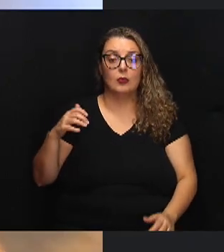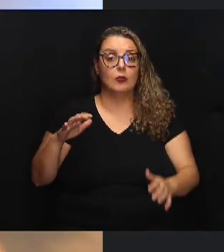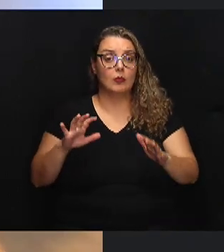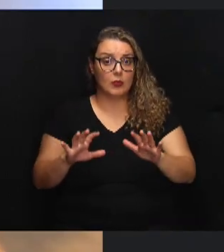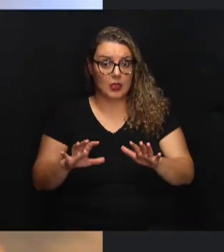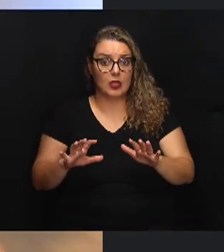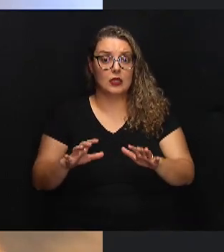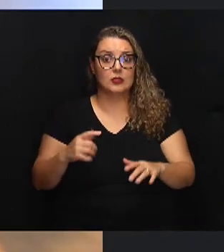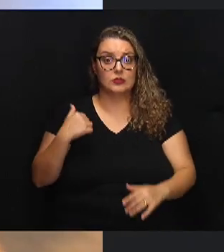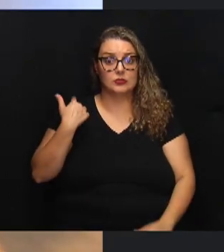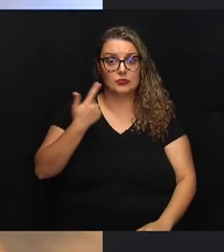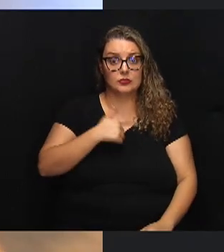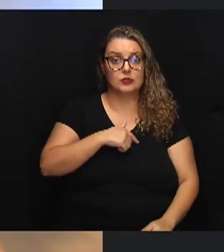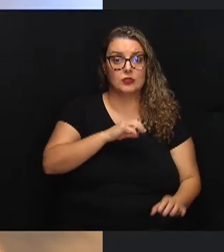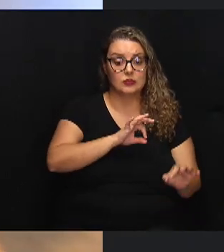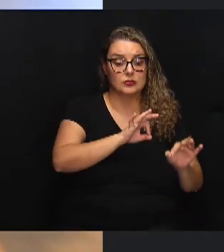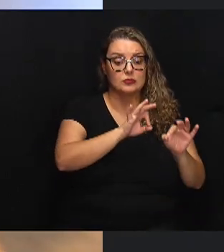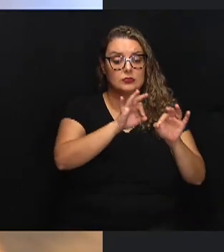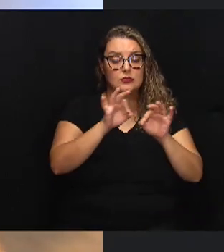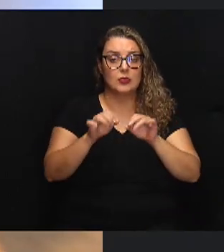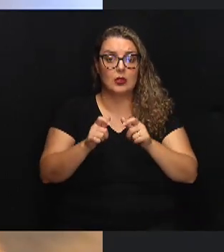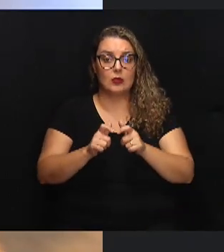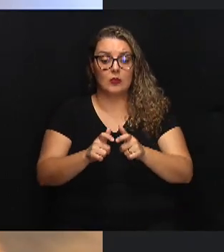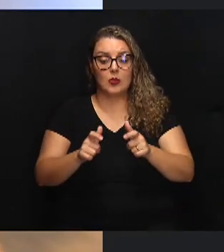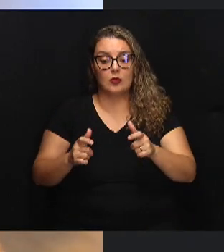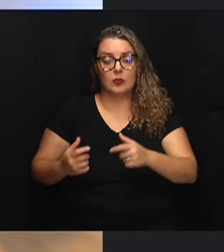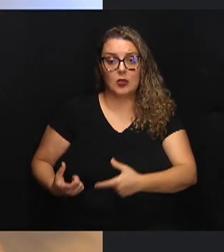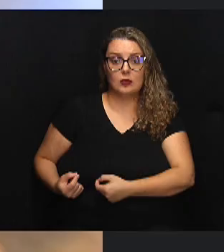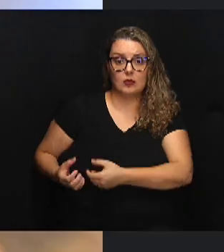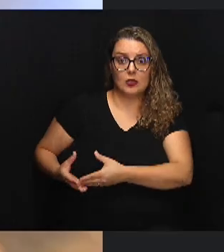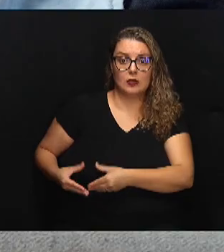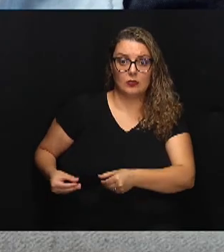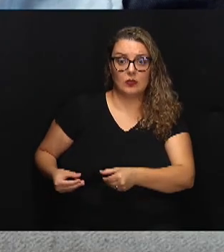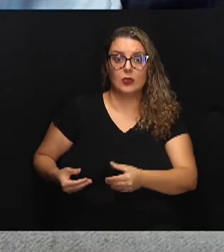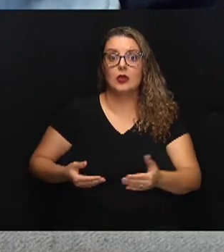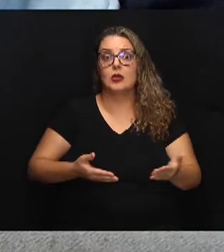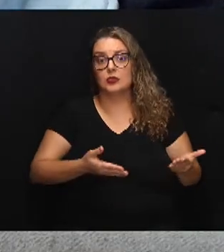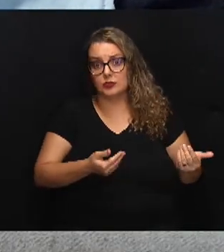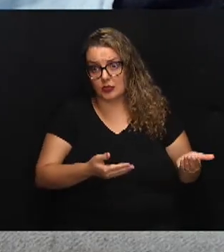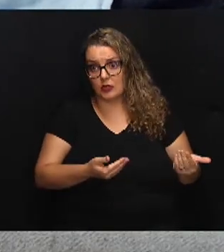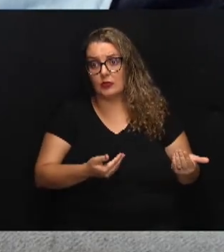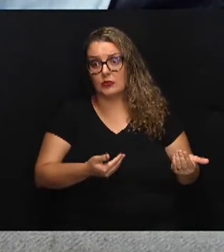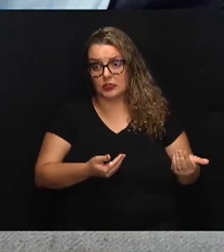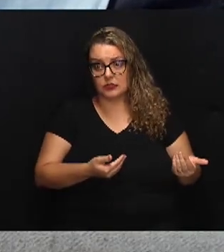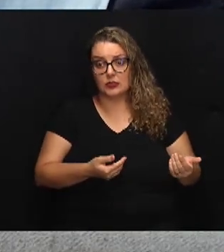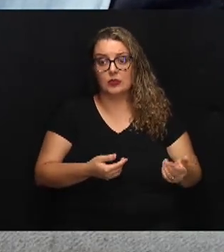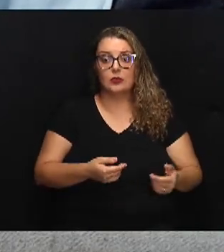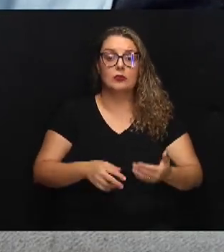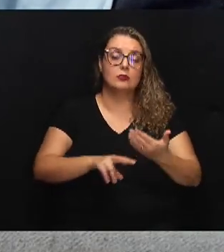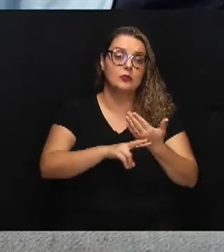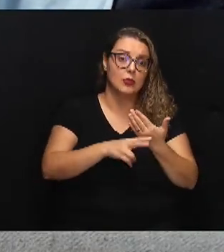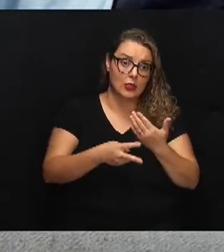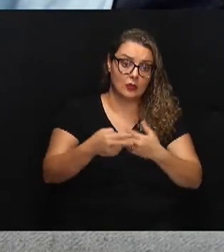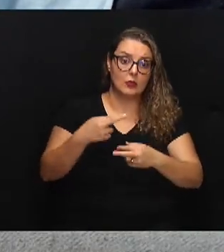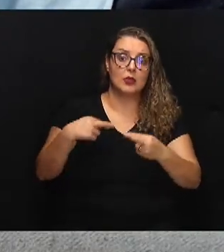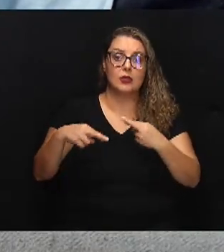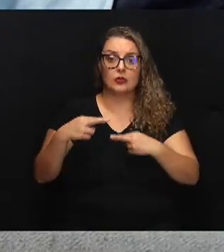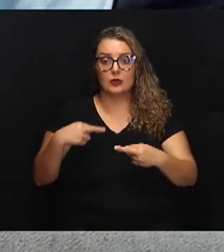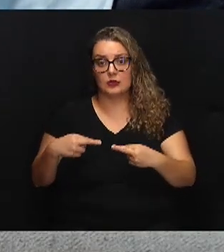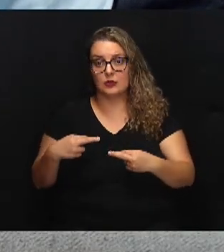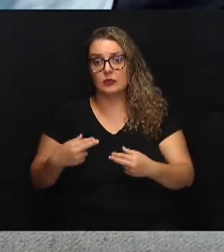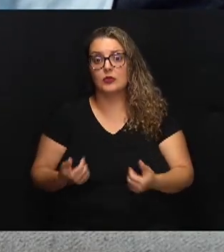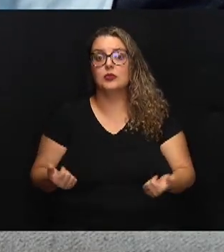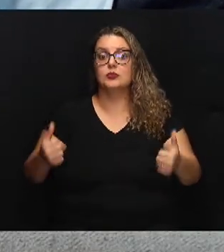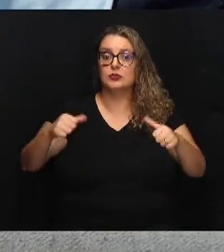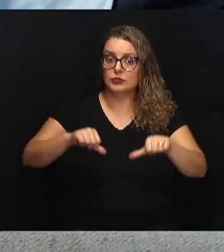gente vem observando um aumento do câncer de pâncreas em populações mais jovens. Isso provavelmente relacionado a essa piora do